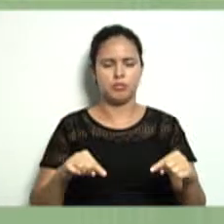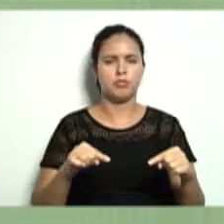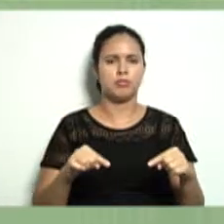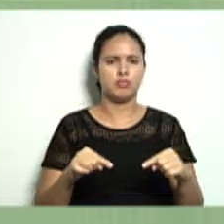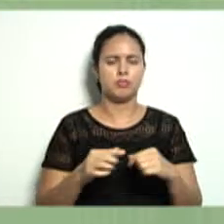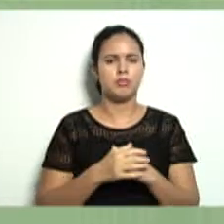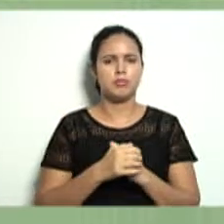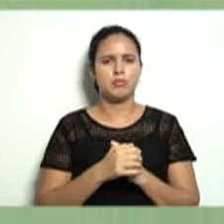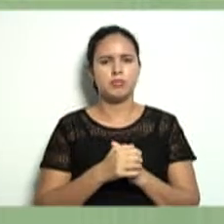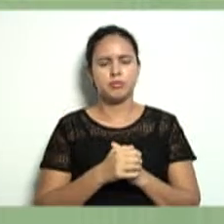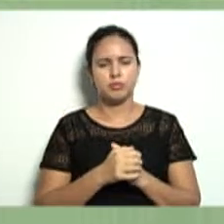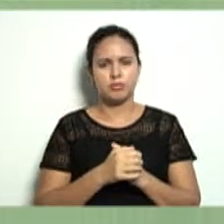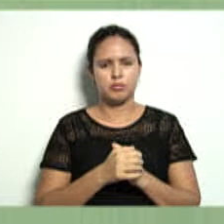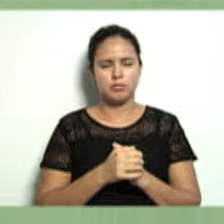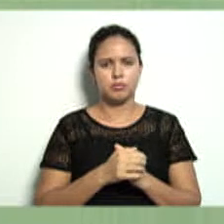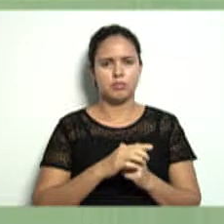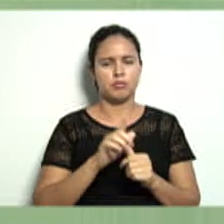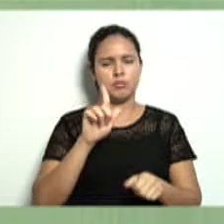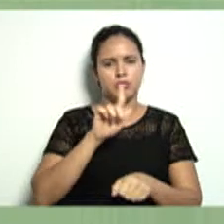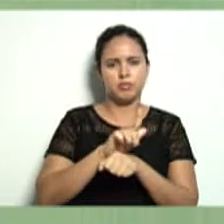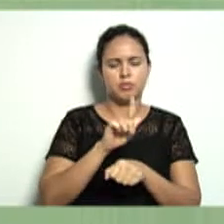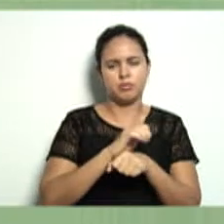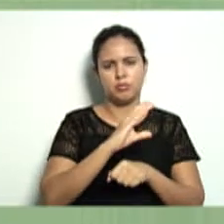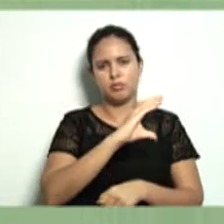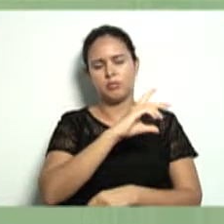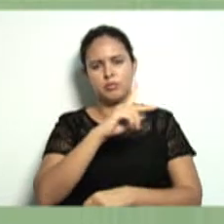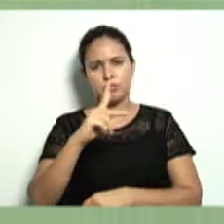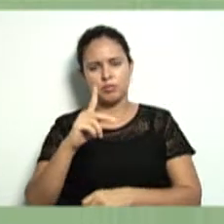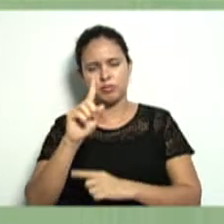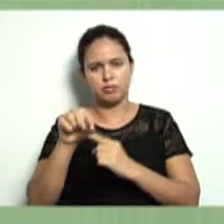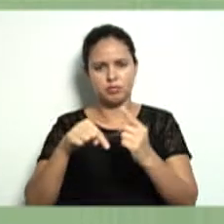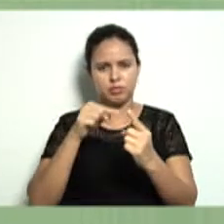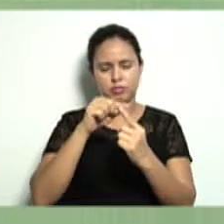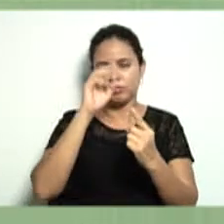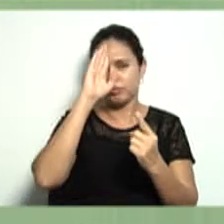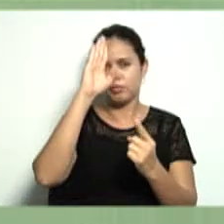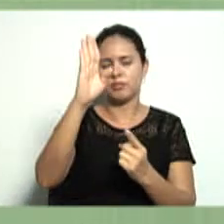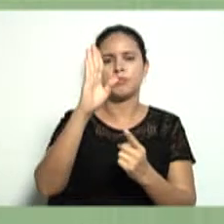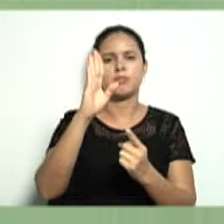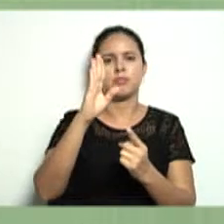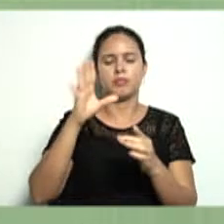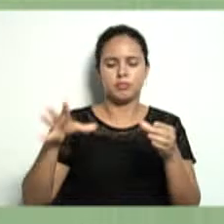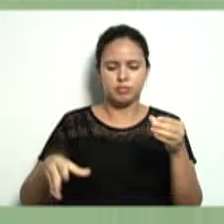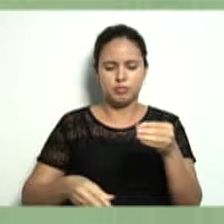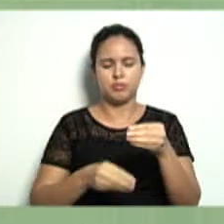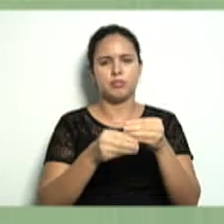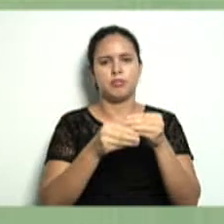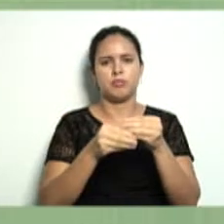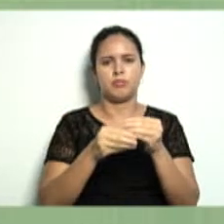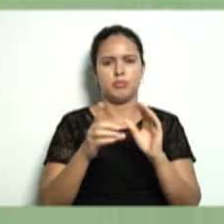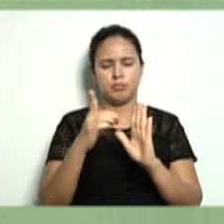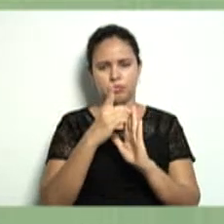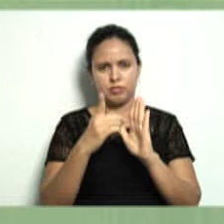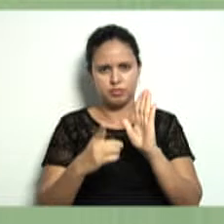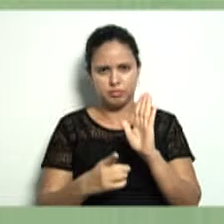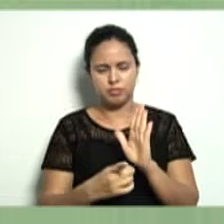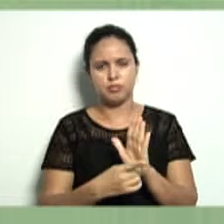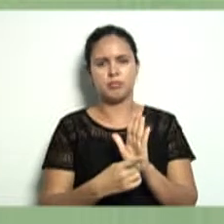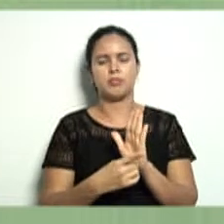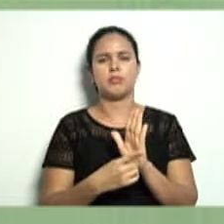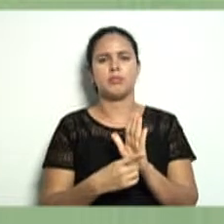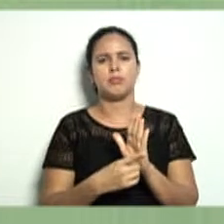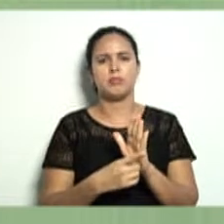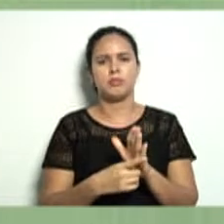gestão cooperativa tem o objetivo principal de garantir a implementação das diretrizes estratégicas